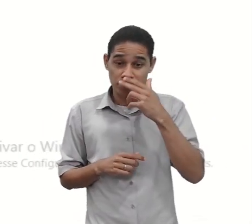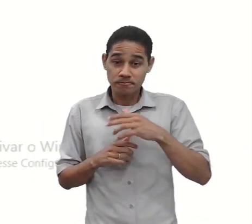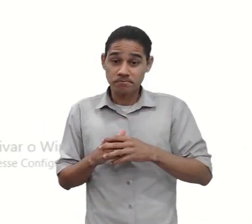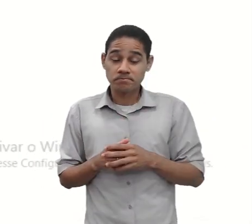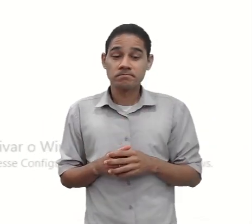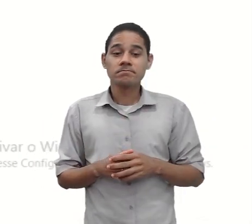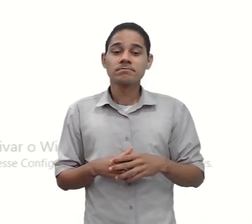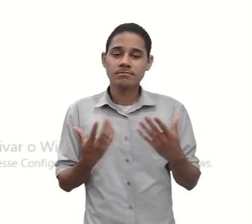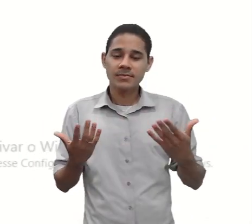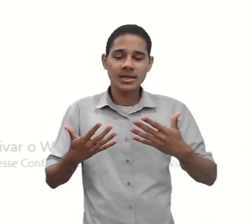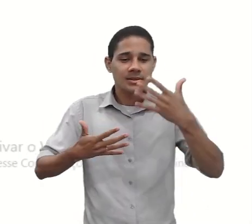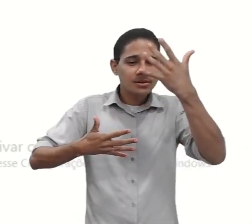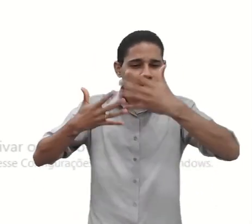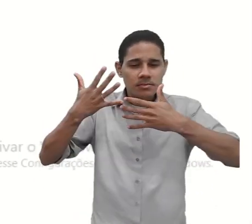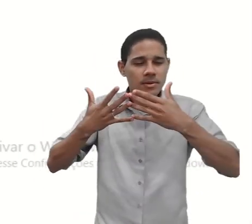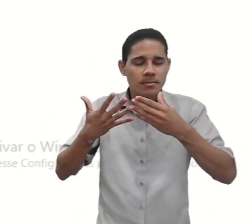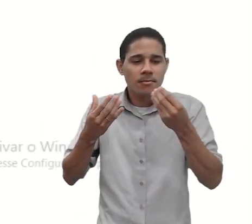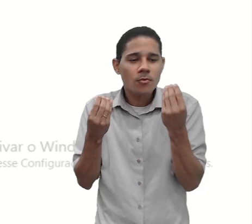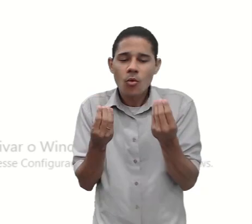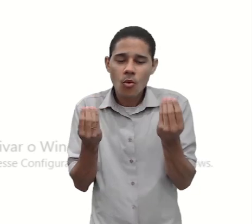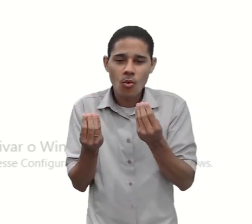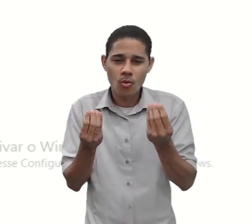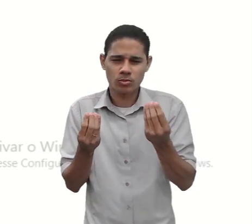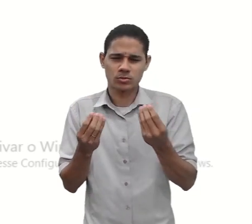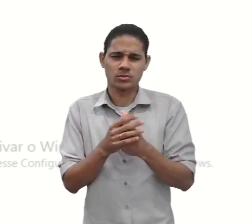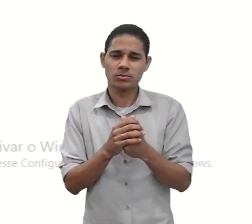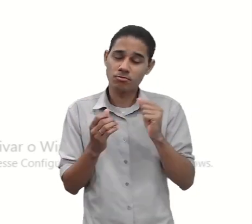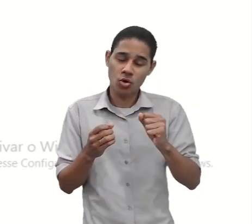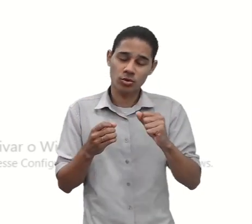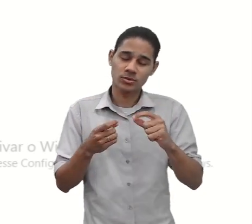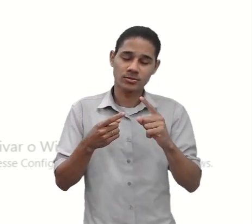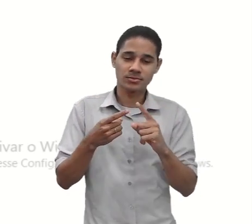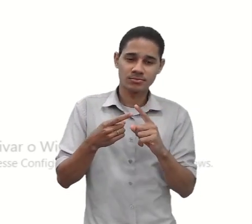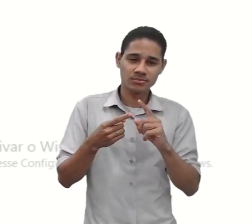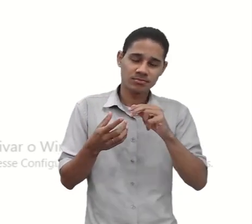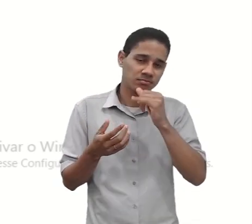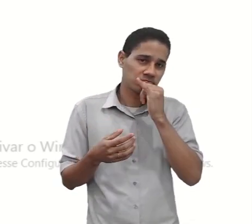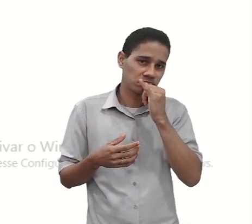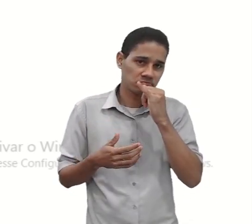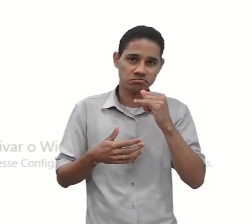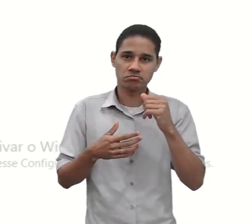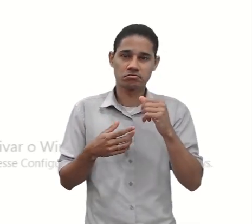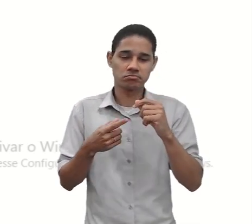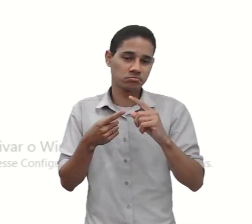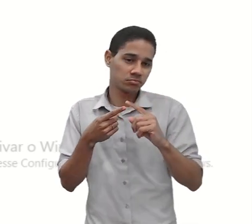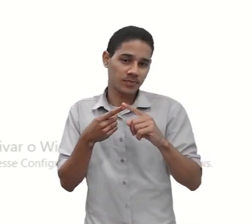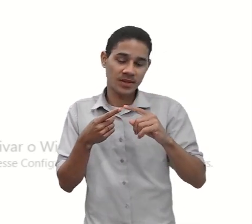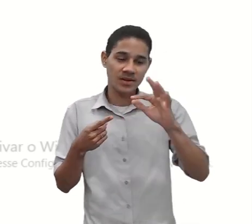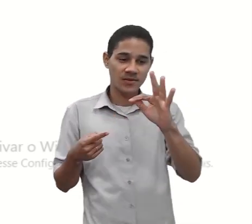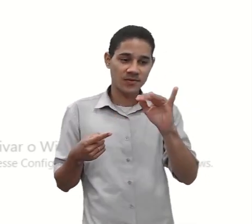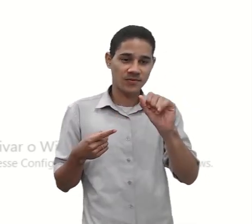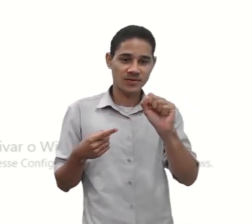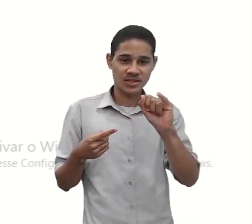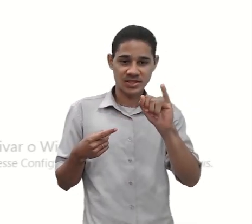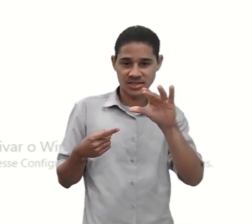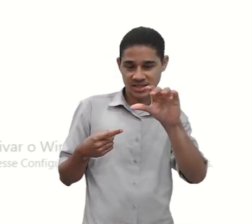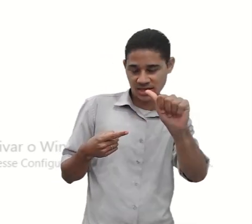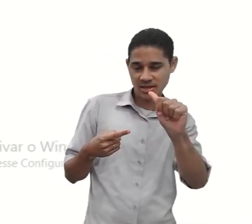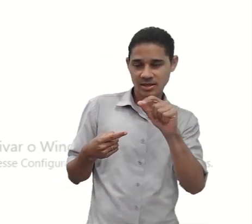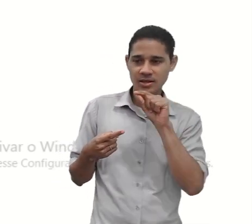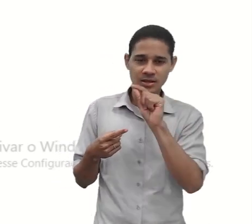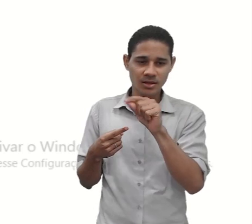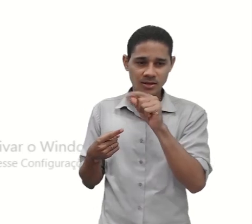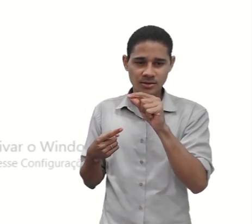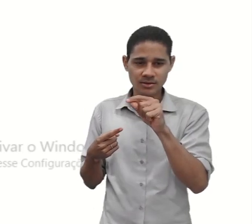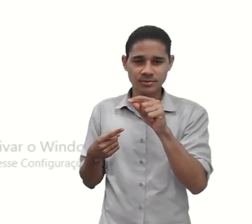Quanto à transparência, ela pode ser classificada de algumas formas. Ela pode ser classificada como física, quando um elemento